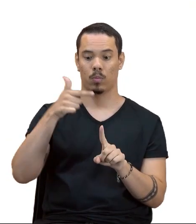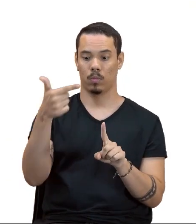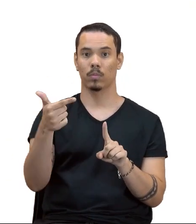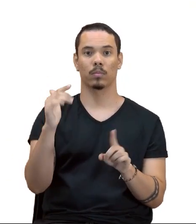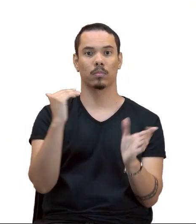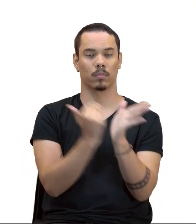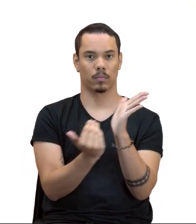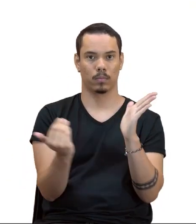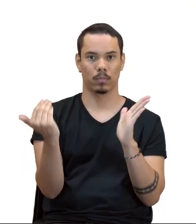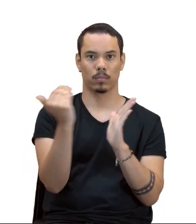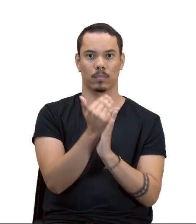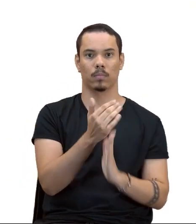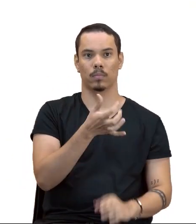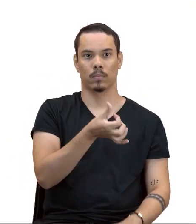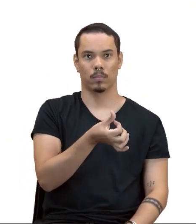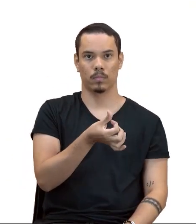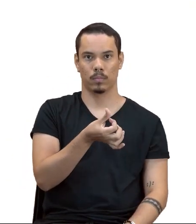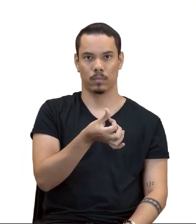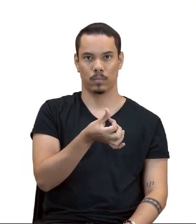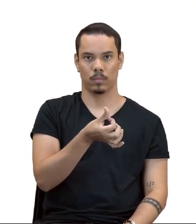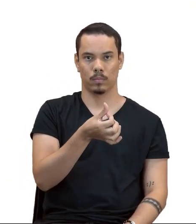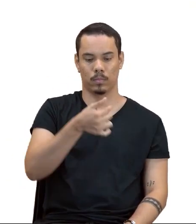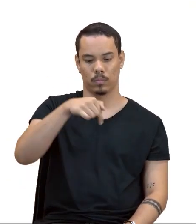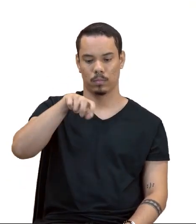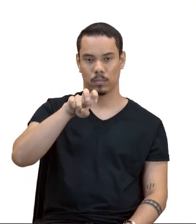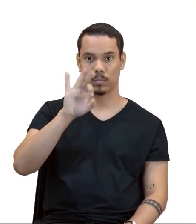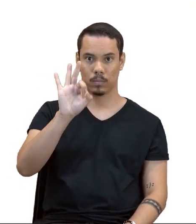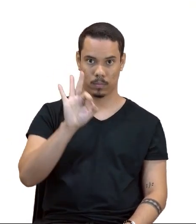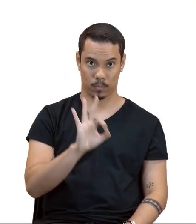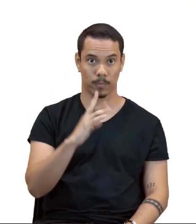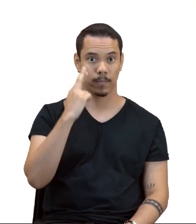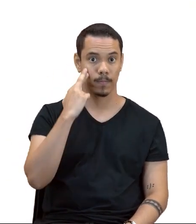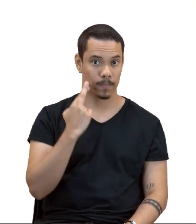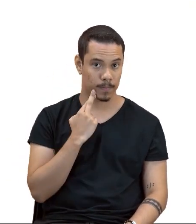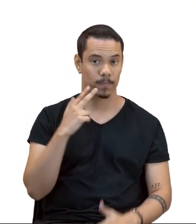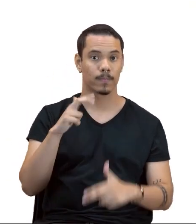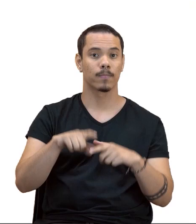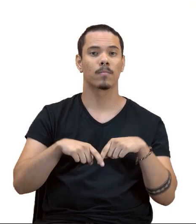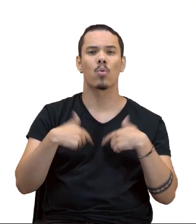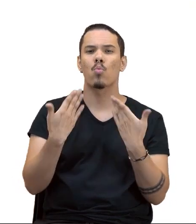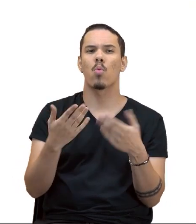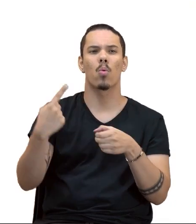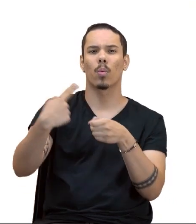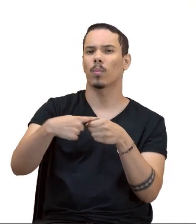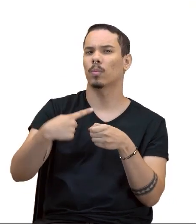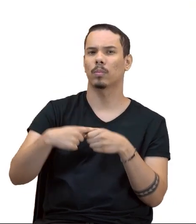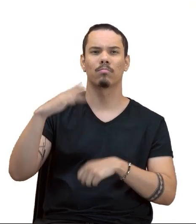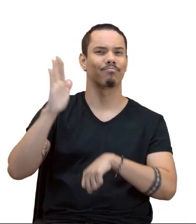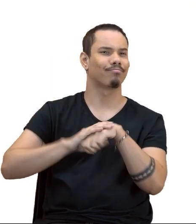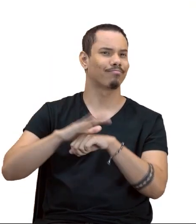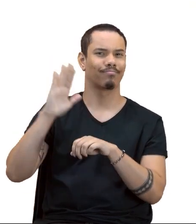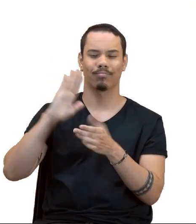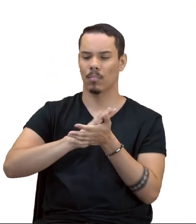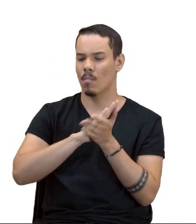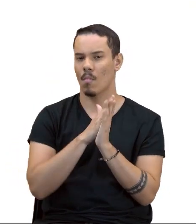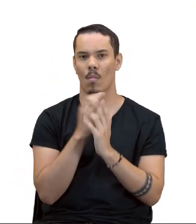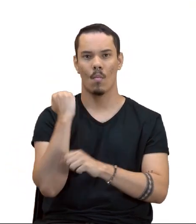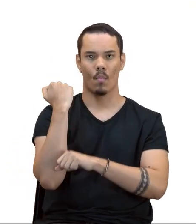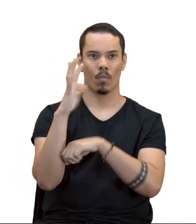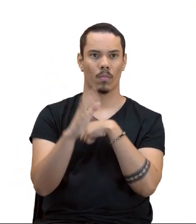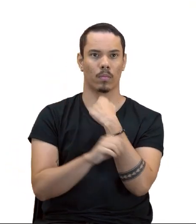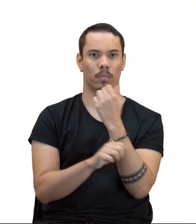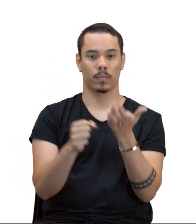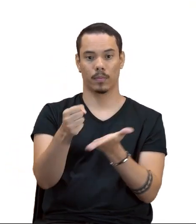de 675% em Rondônia, o município que mais desmatou com